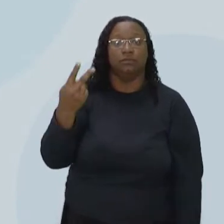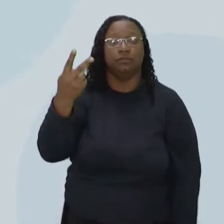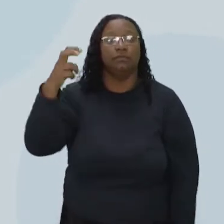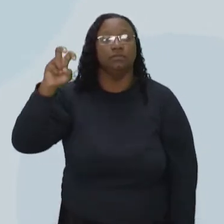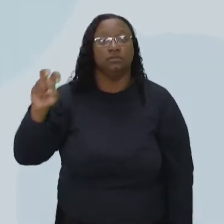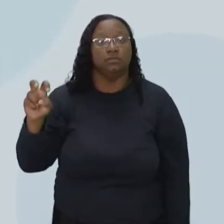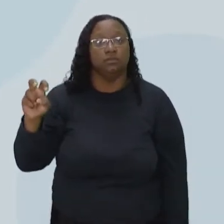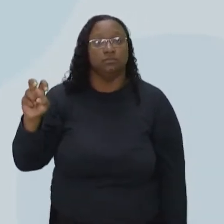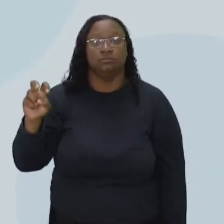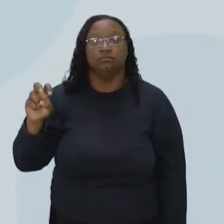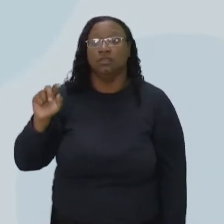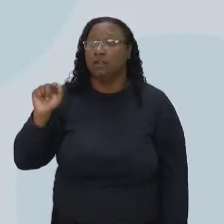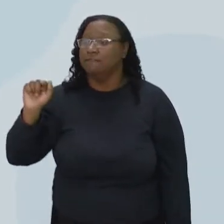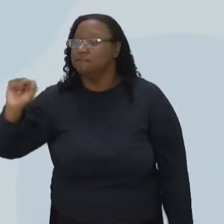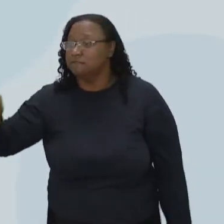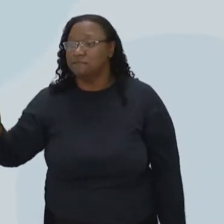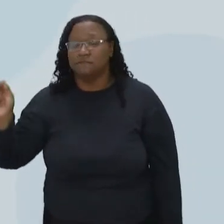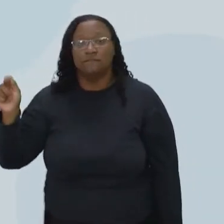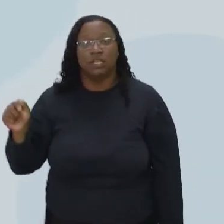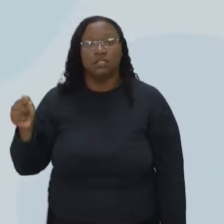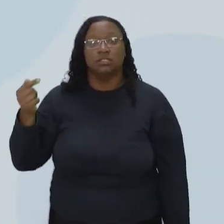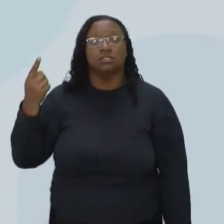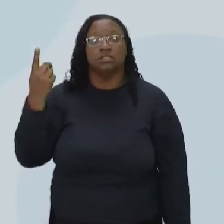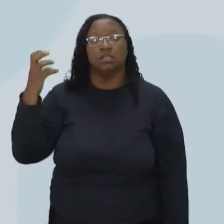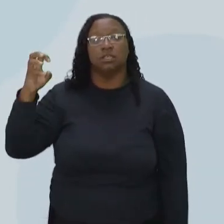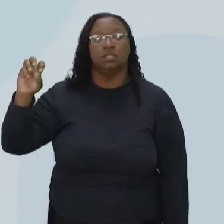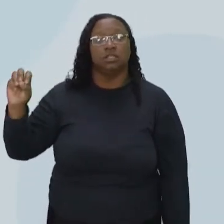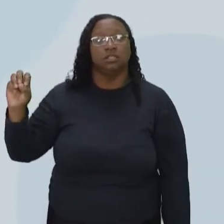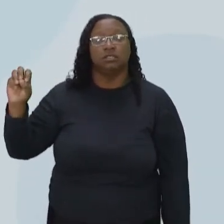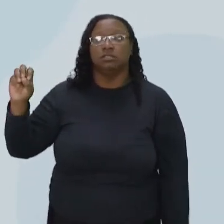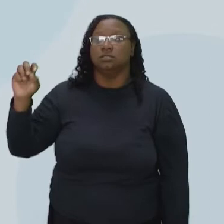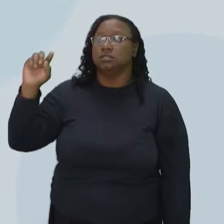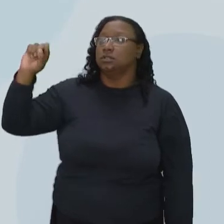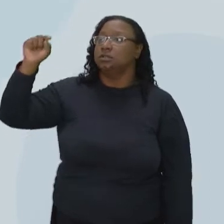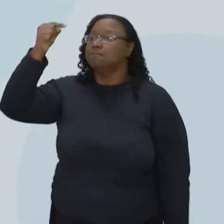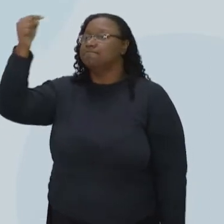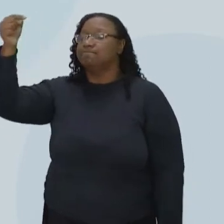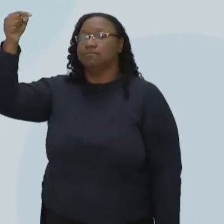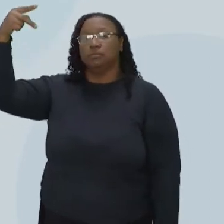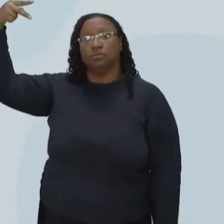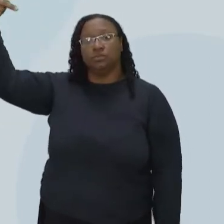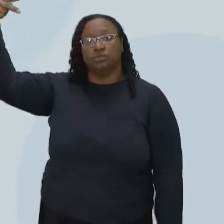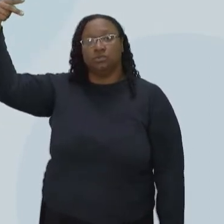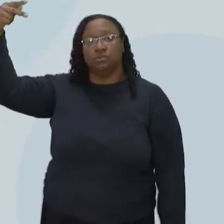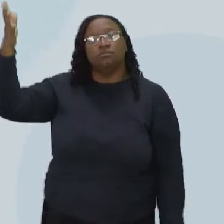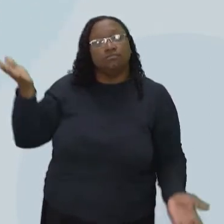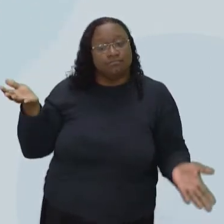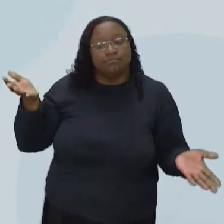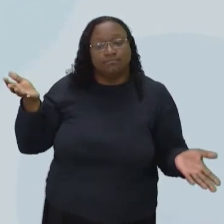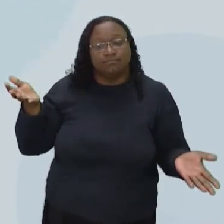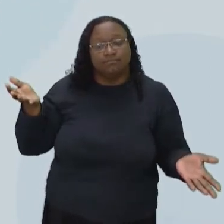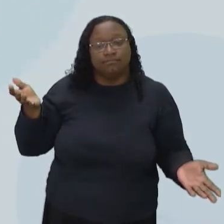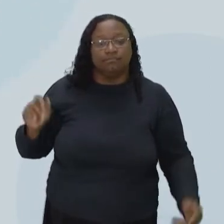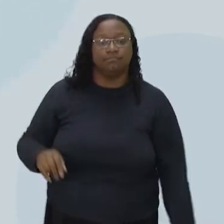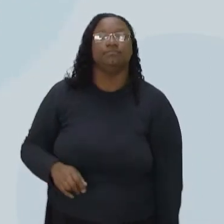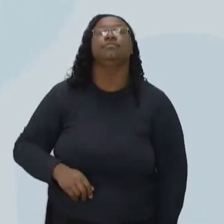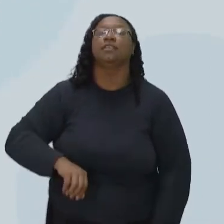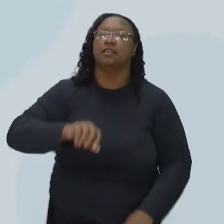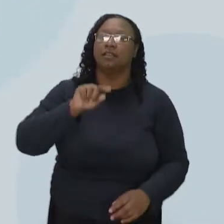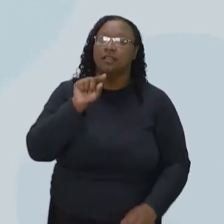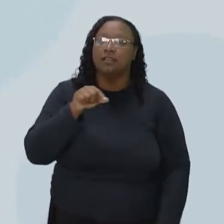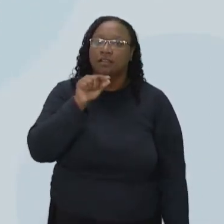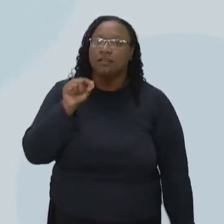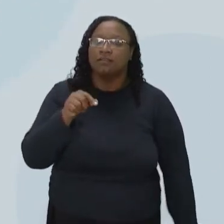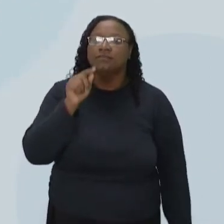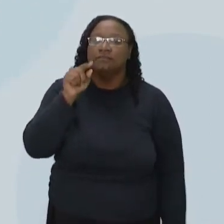vezes 10 a menos 2, ó. E vezes π também.